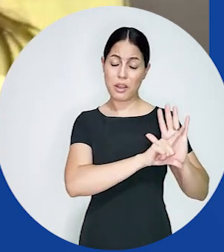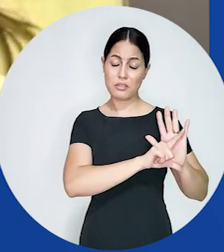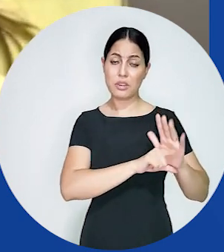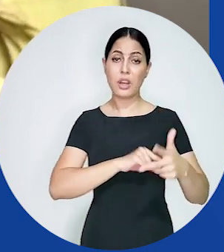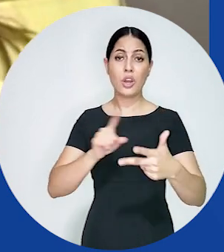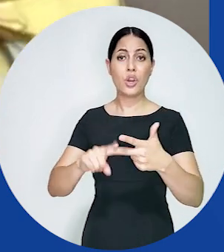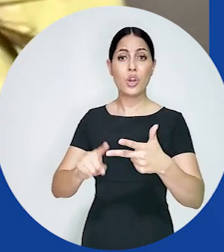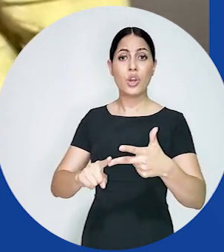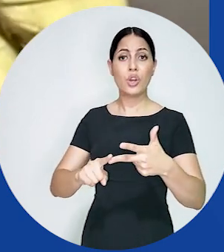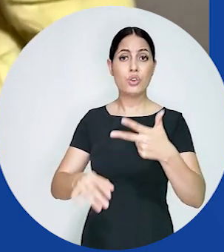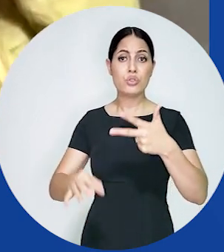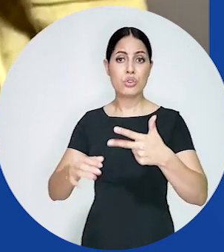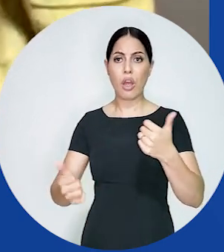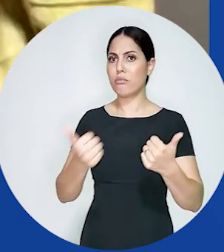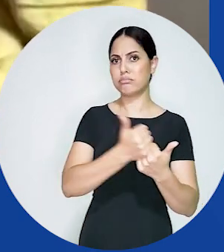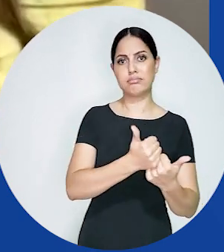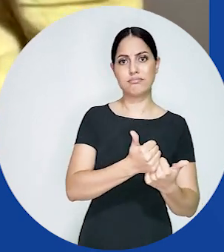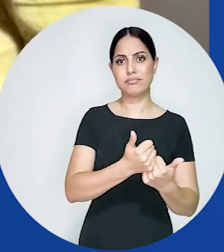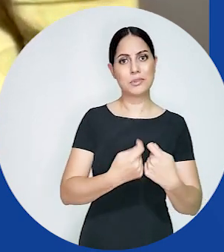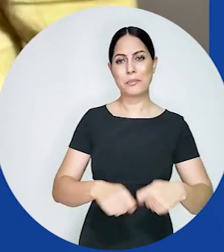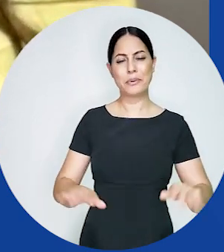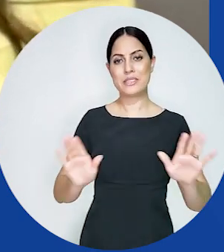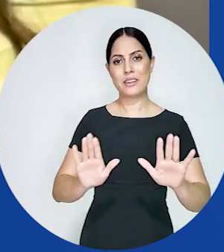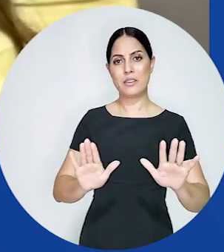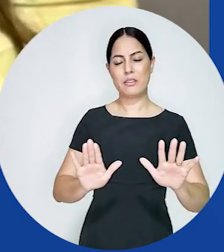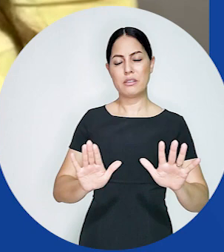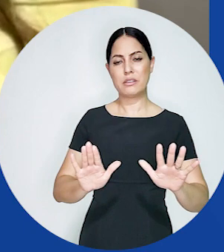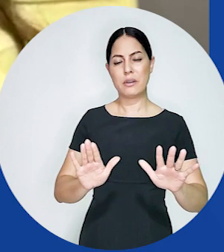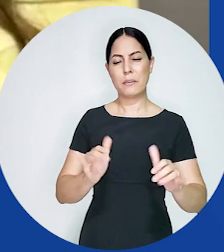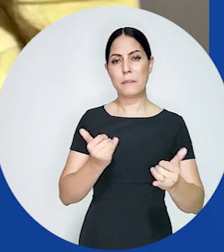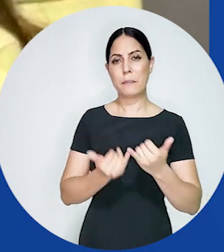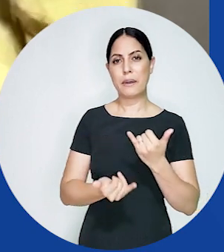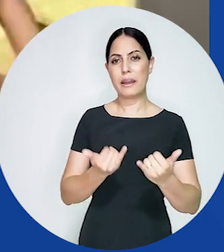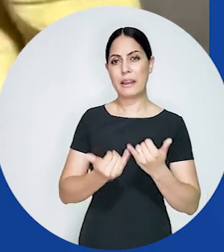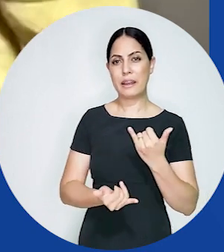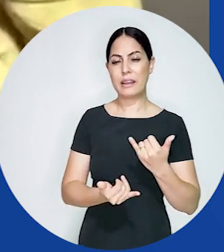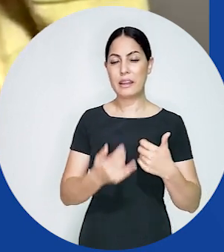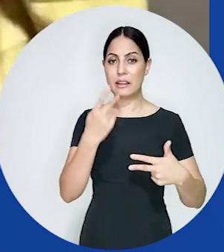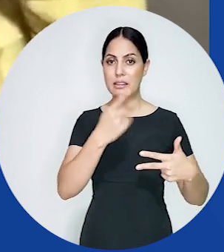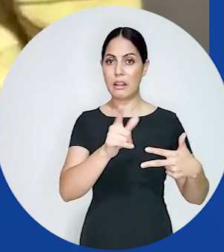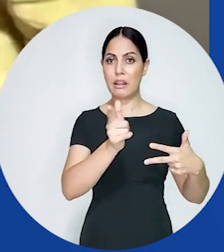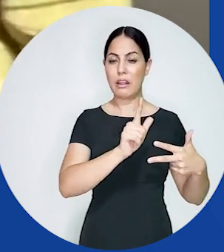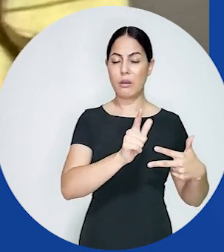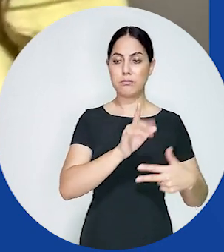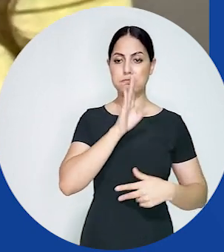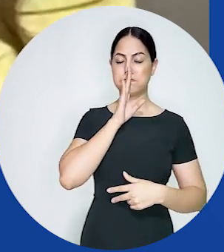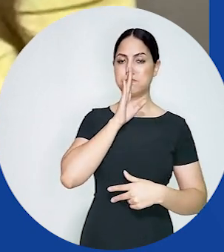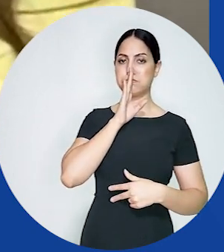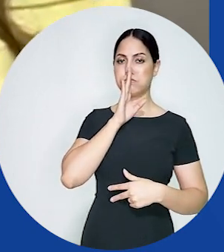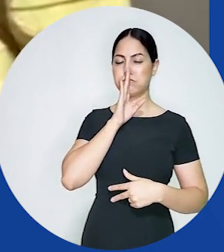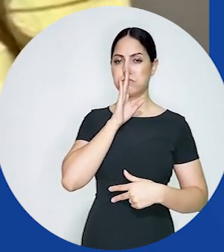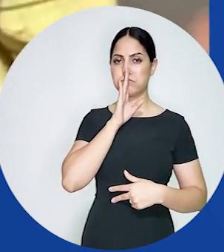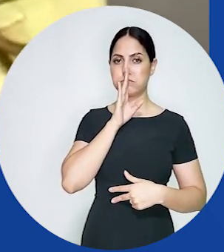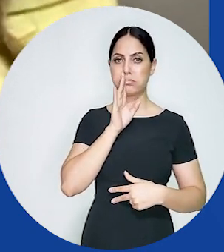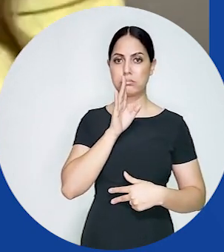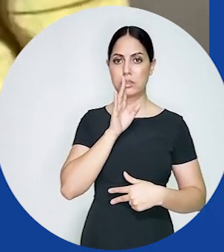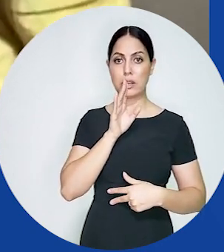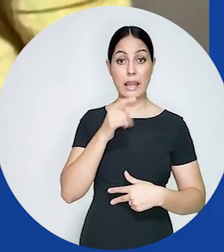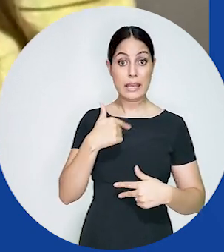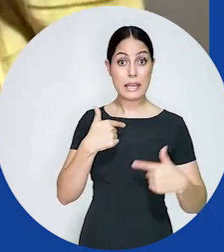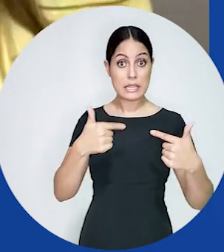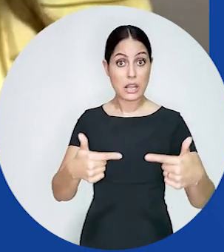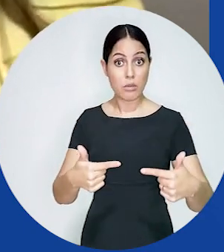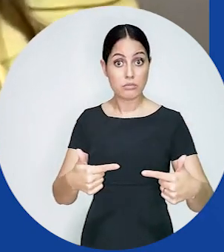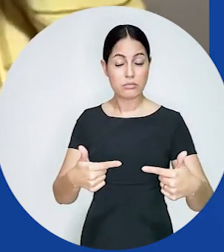faz o seu trabalho e o judiciário não precisa substituir o legislativo. Não cria o legislativo, pela sua inércia, pela sua omissão, não cria